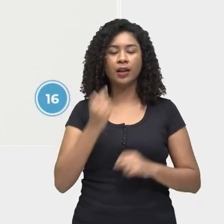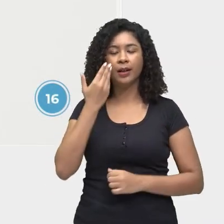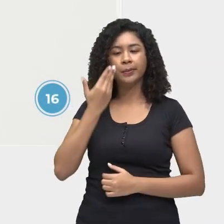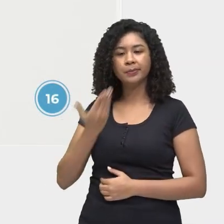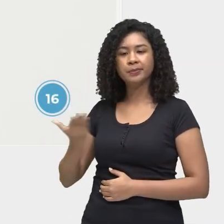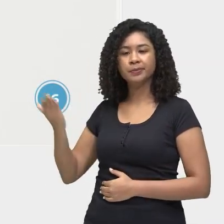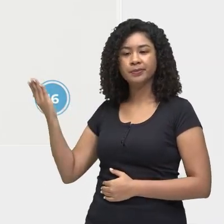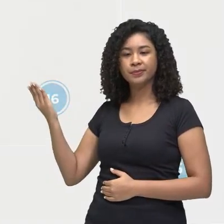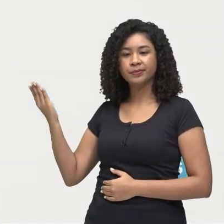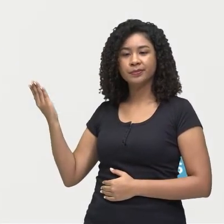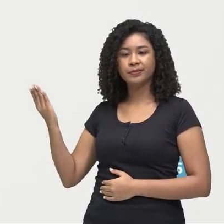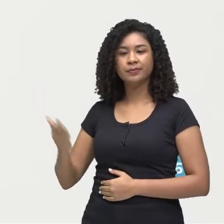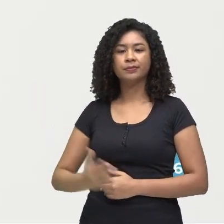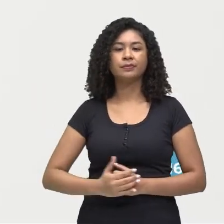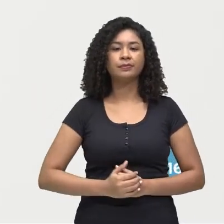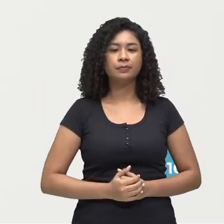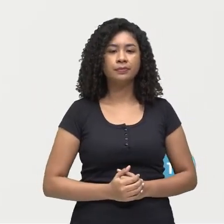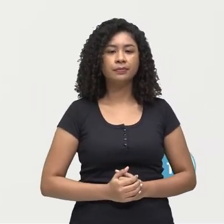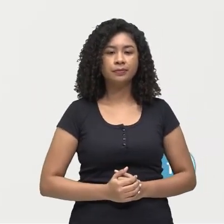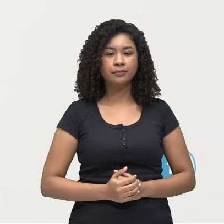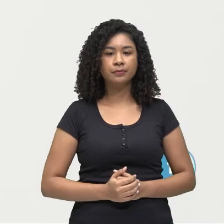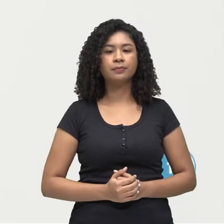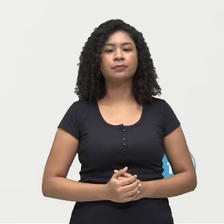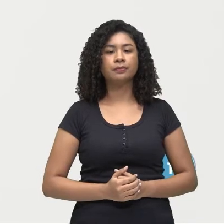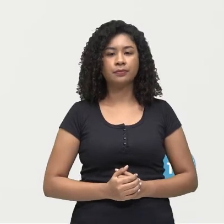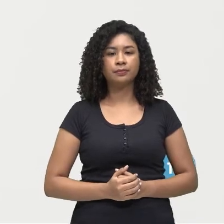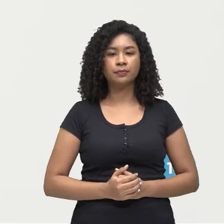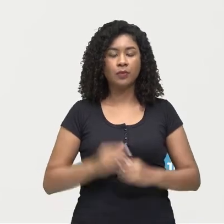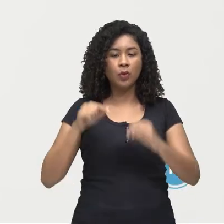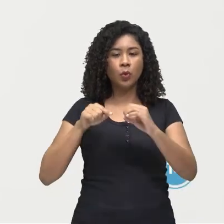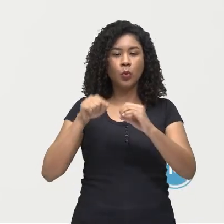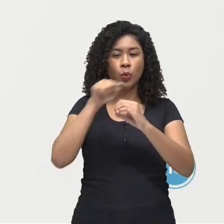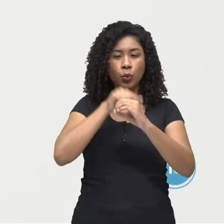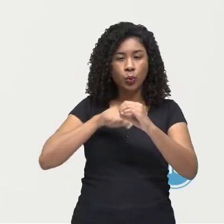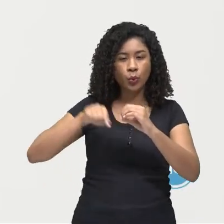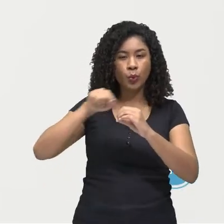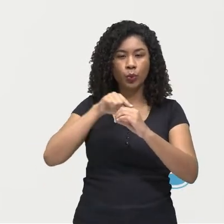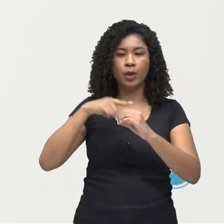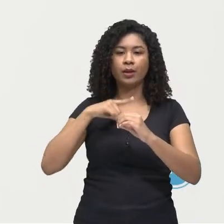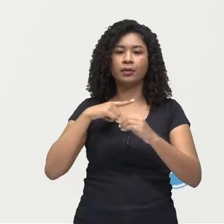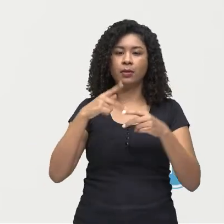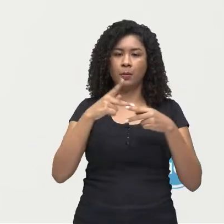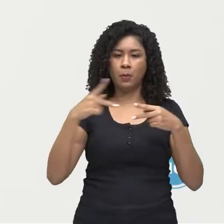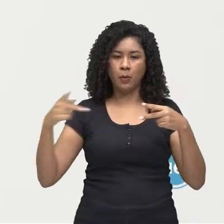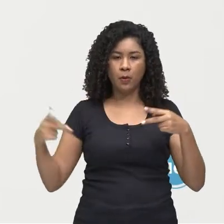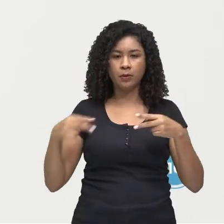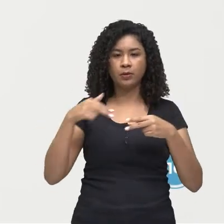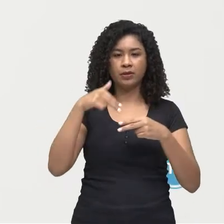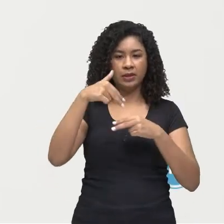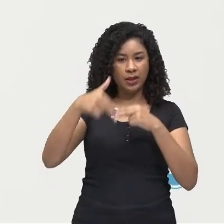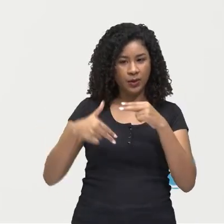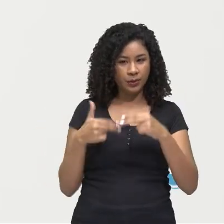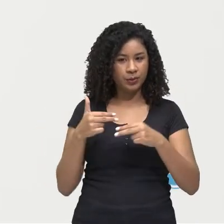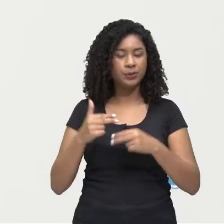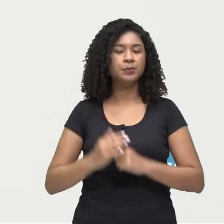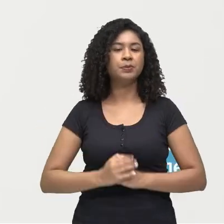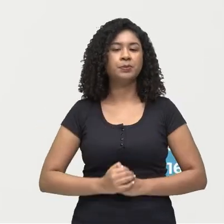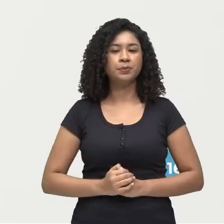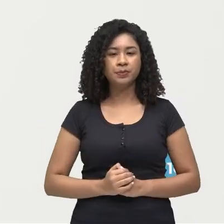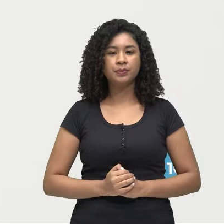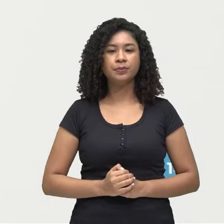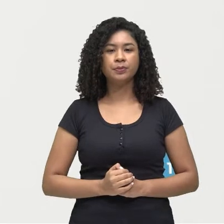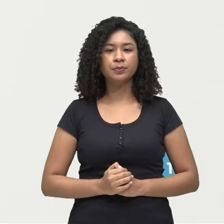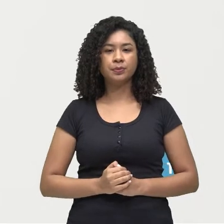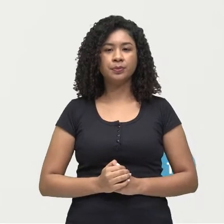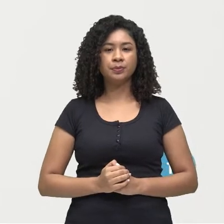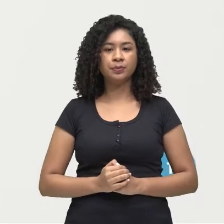estrutura, que aqui nós temos o núcleo, com prótons e nêutrons, cargas positivas, né? E as sem cargas, que